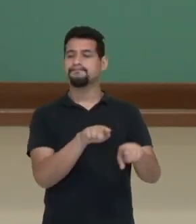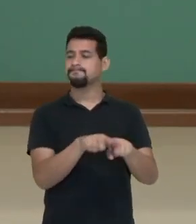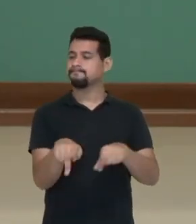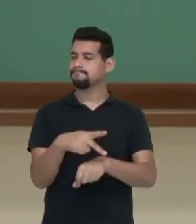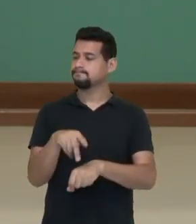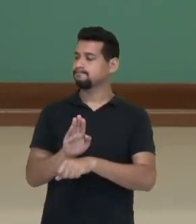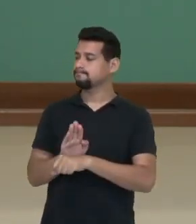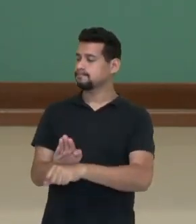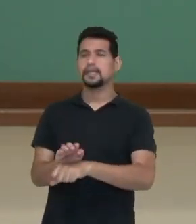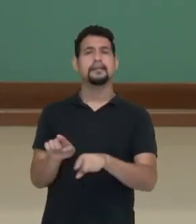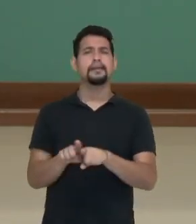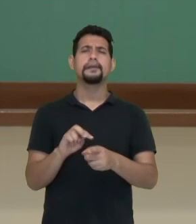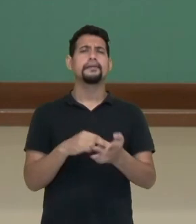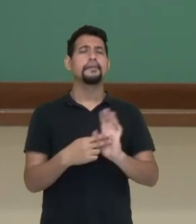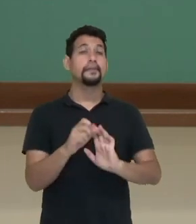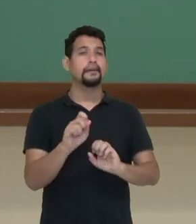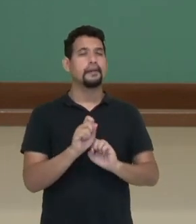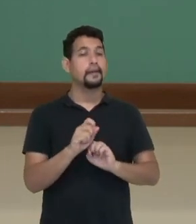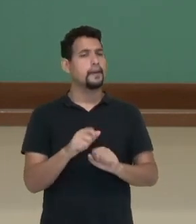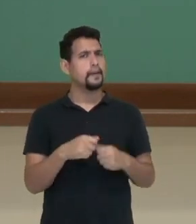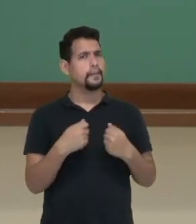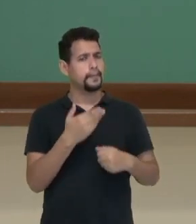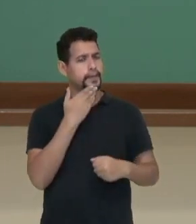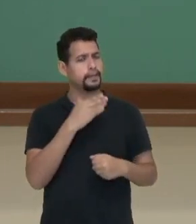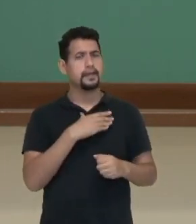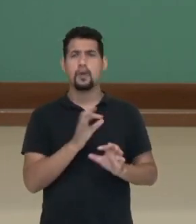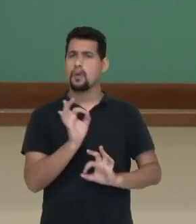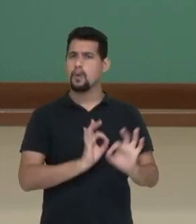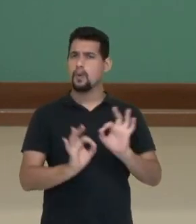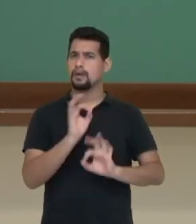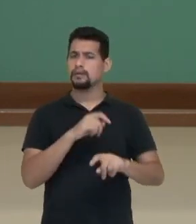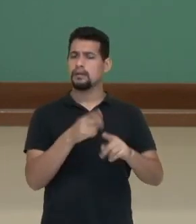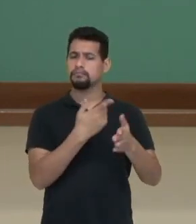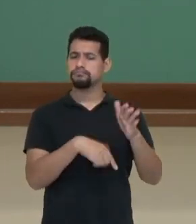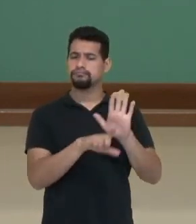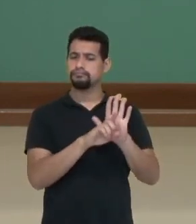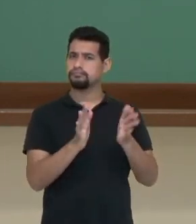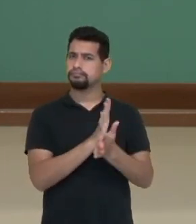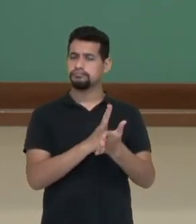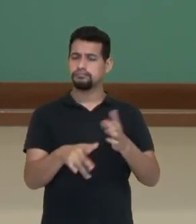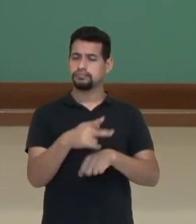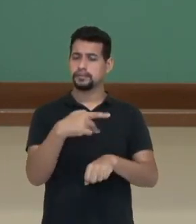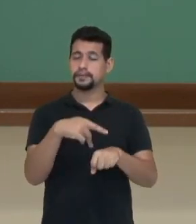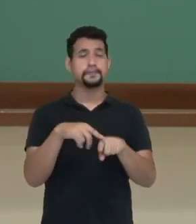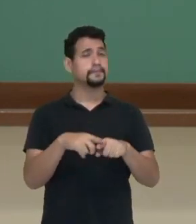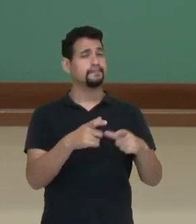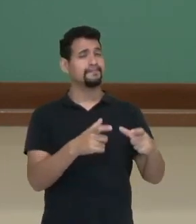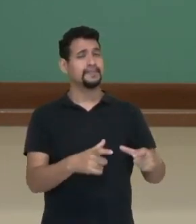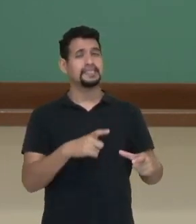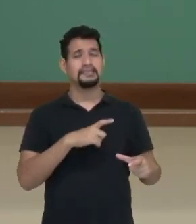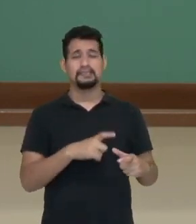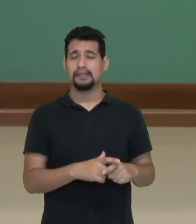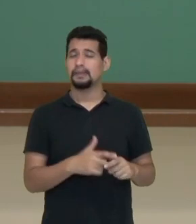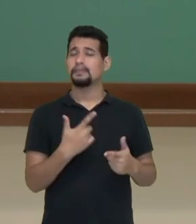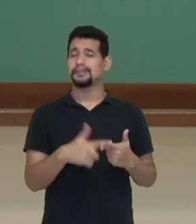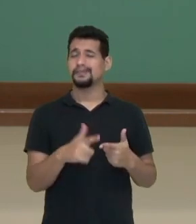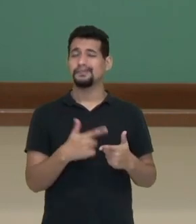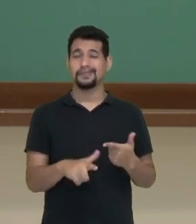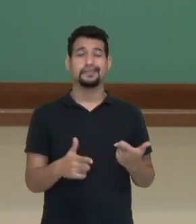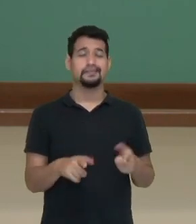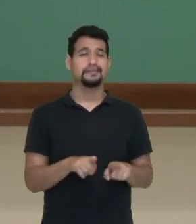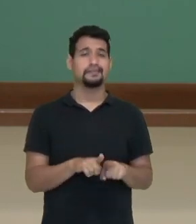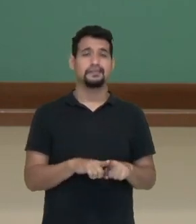aí intervindo para garantir a ordem e a legalidade de outros países aí em momentos de crise.